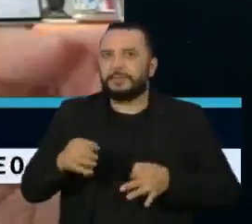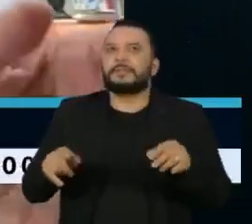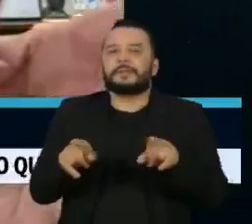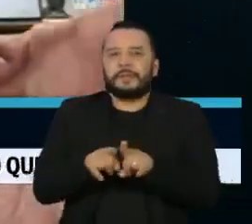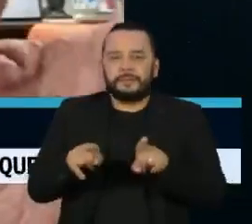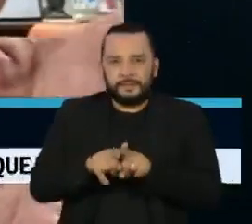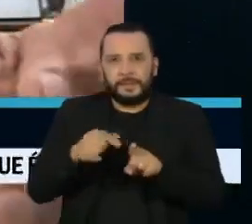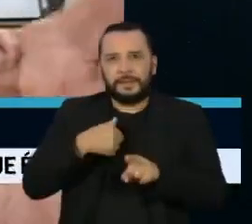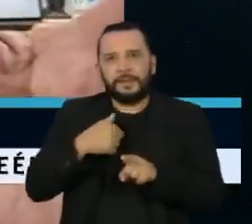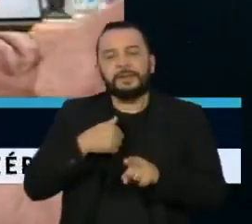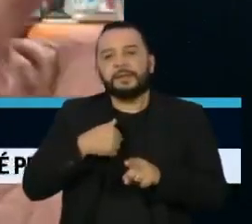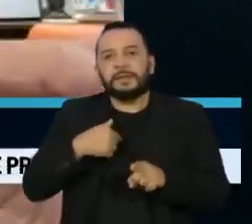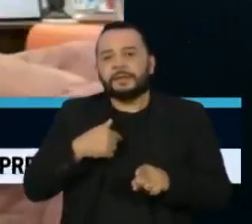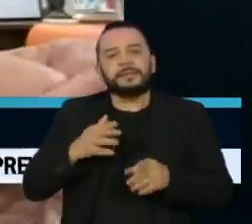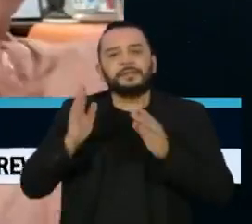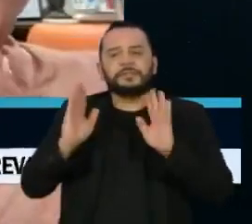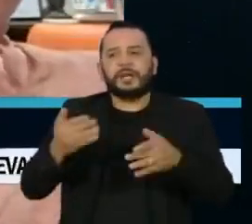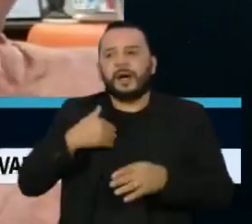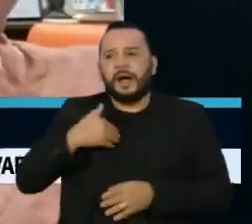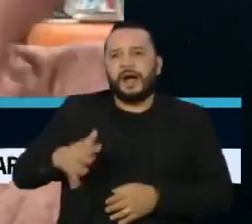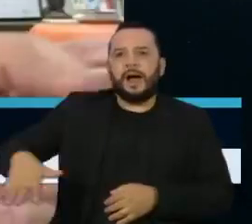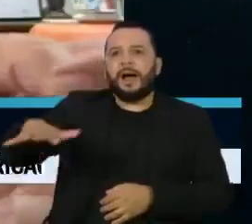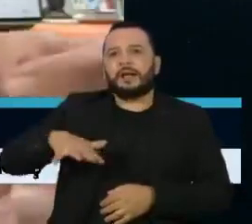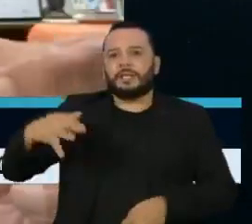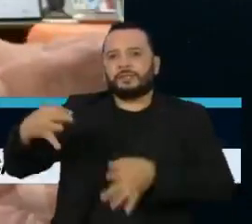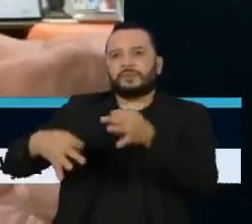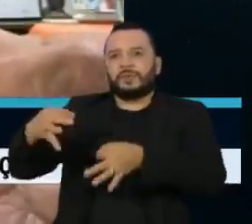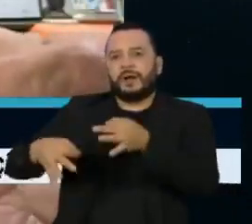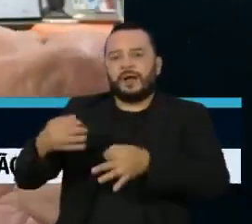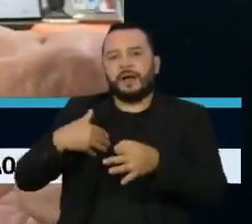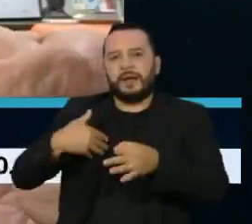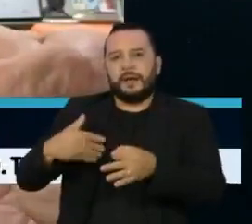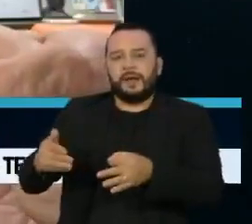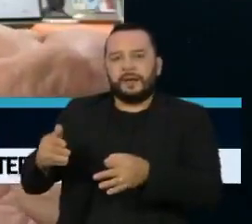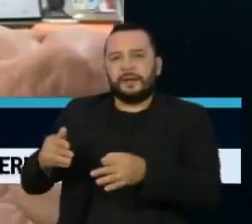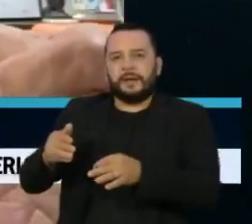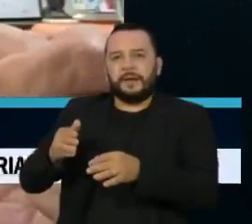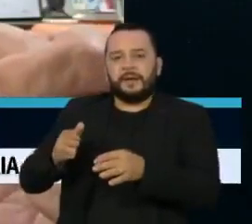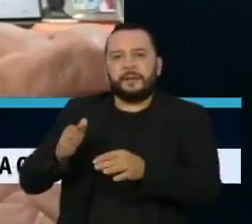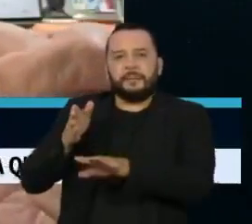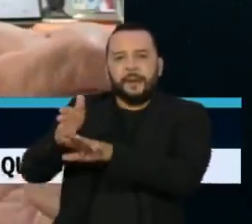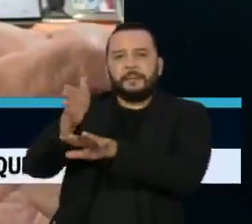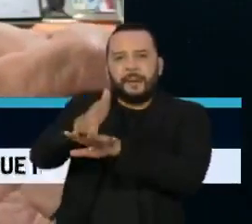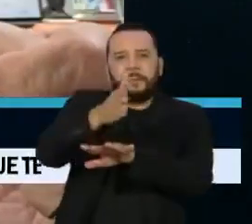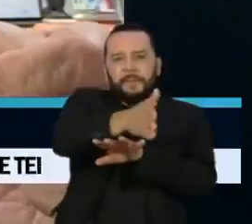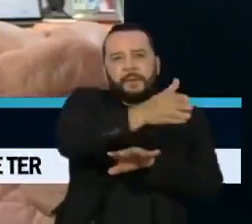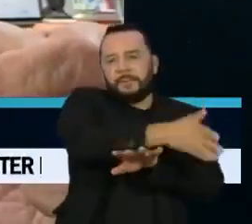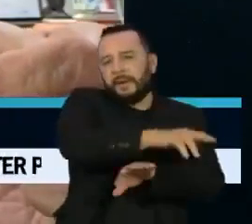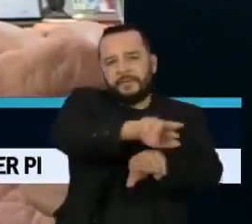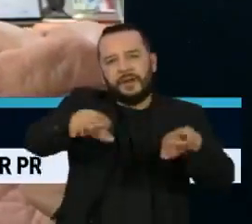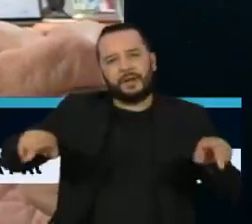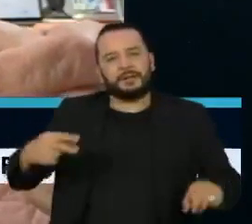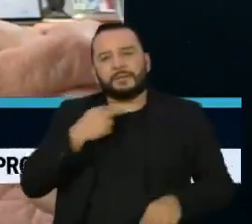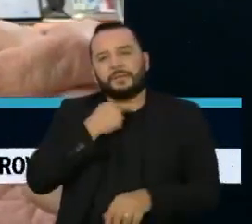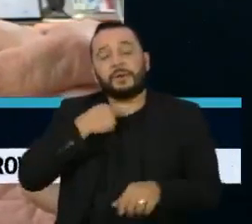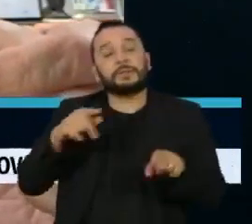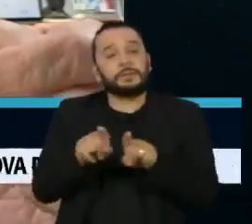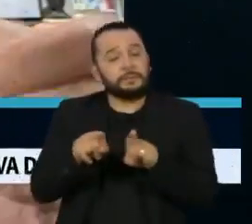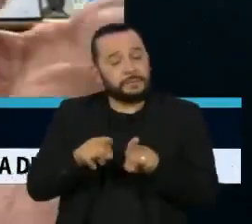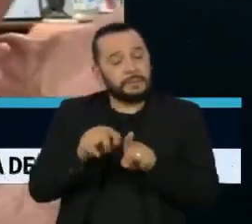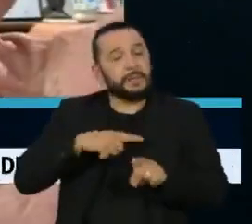de jurisprudência em pouco tempo. Percebemos também abusos em decisões